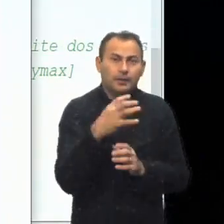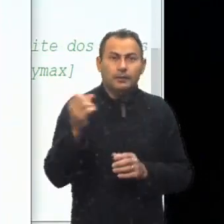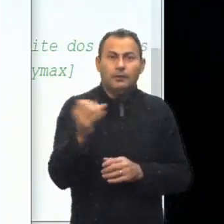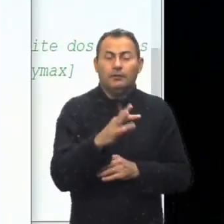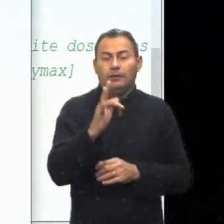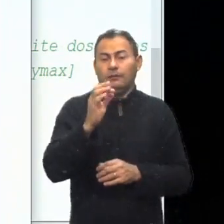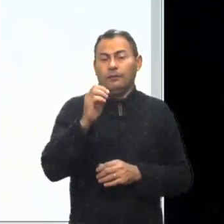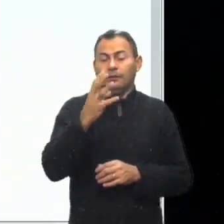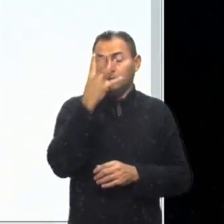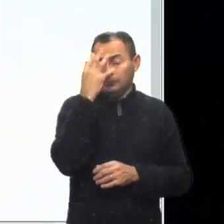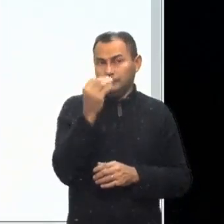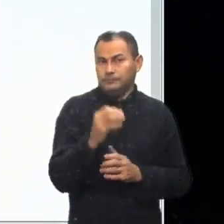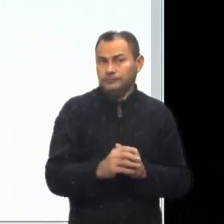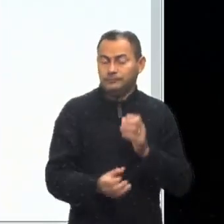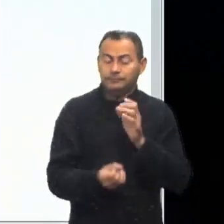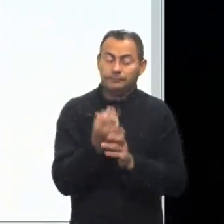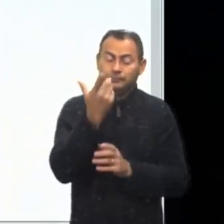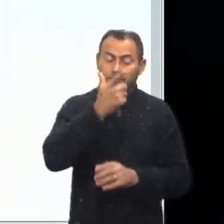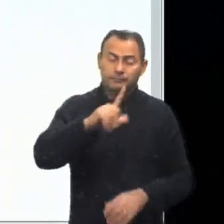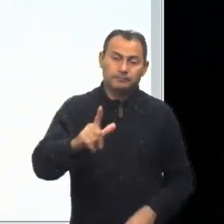figura.